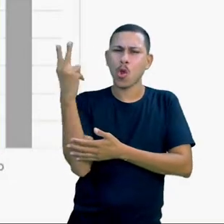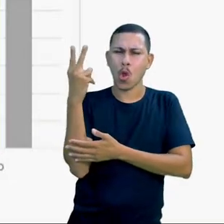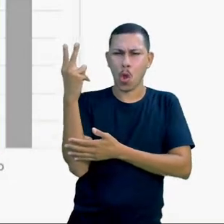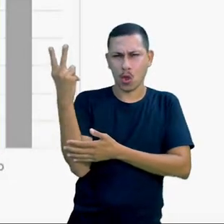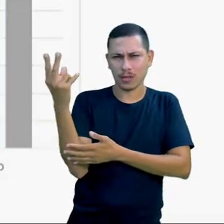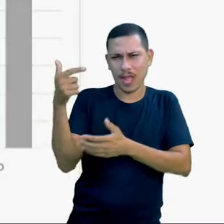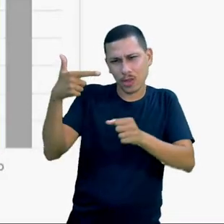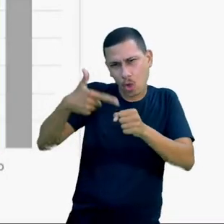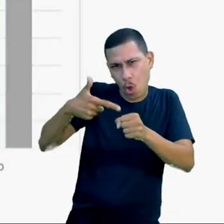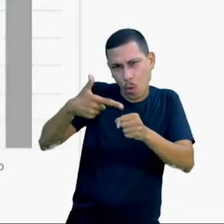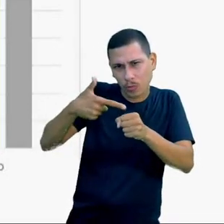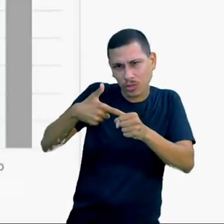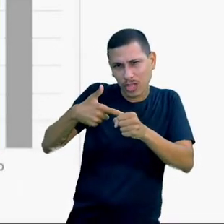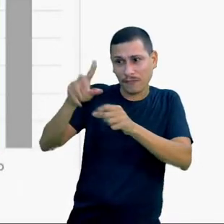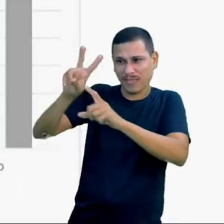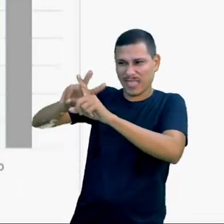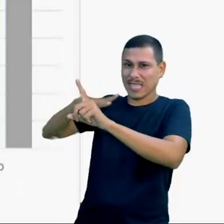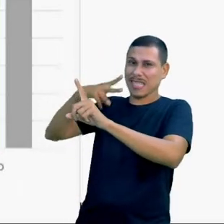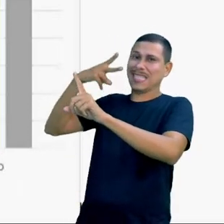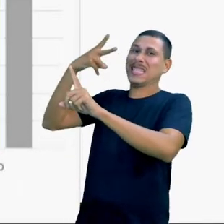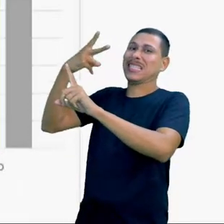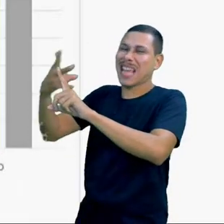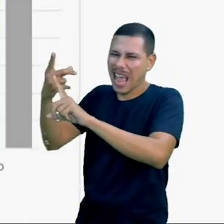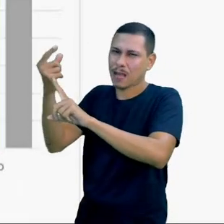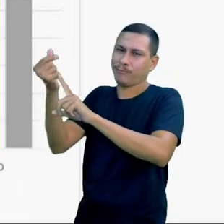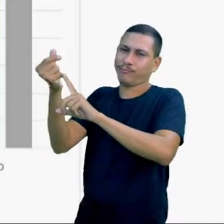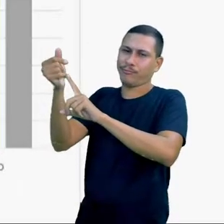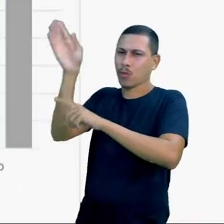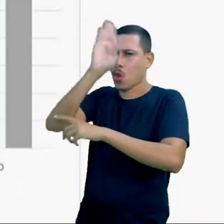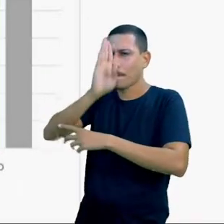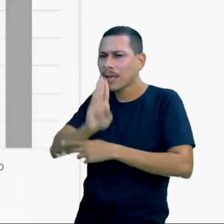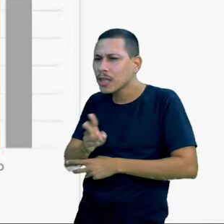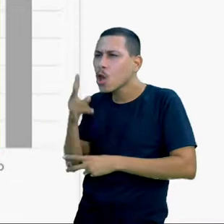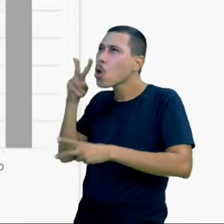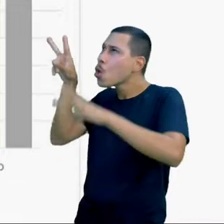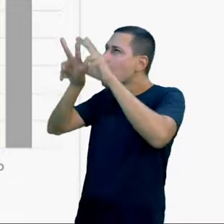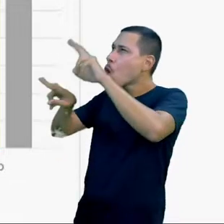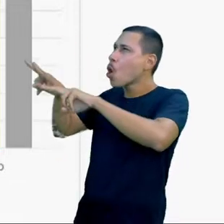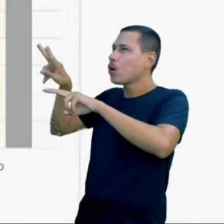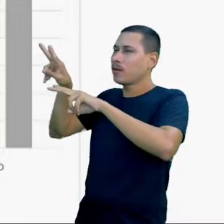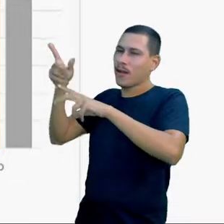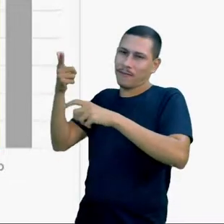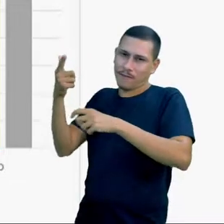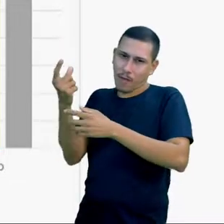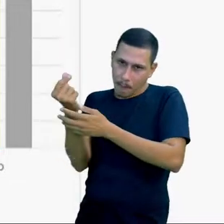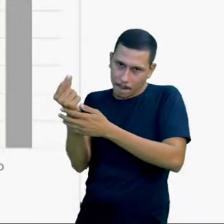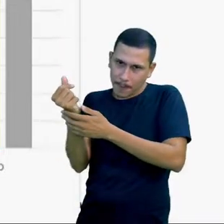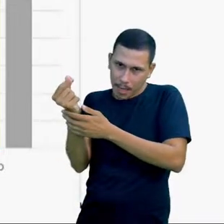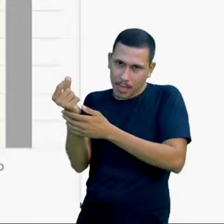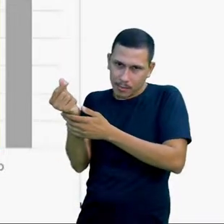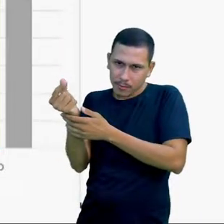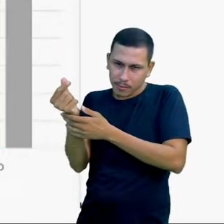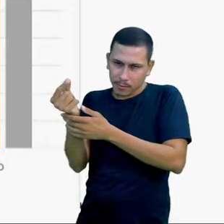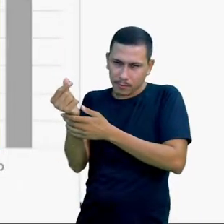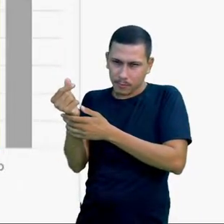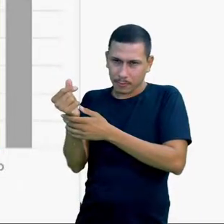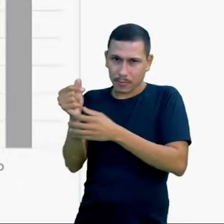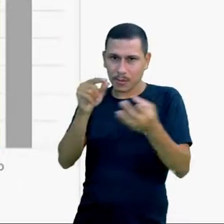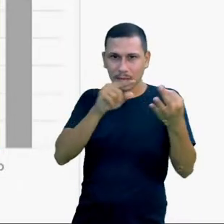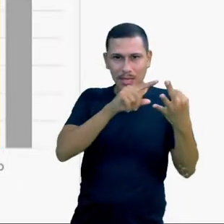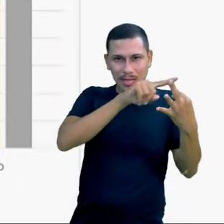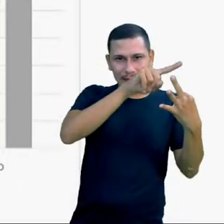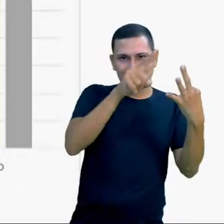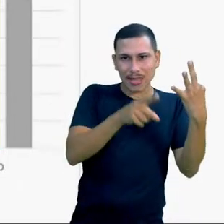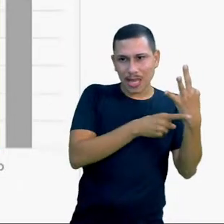alta no Brasil. Veja o gráfico abaixo, contendo os preços da gasolina entre três postos